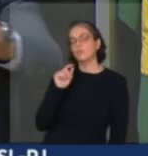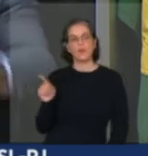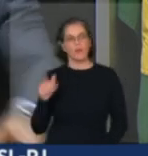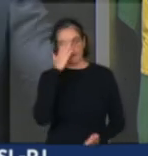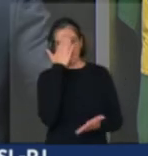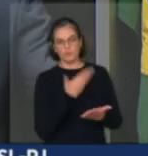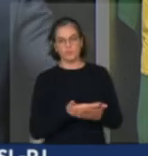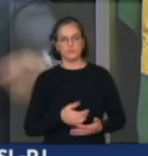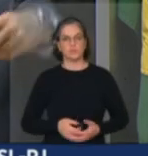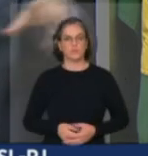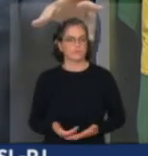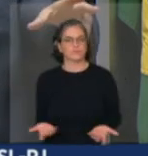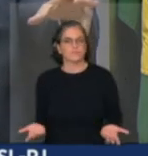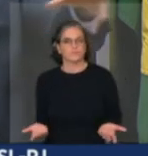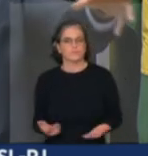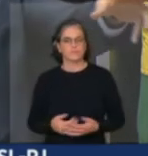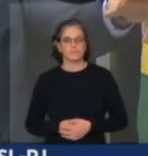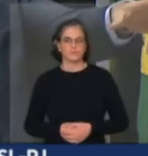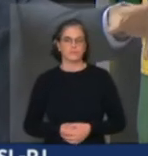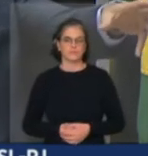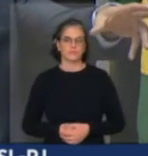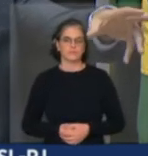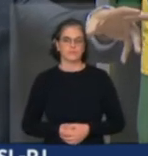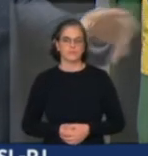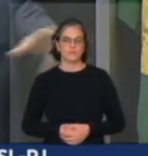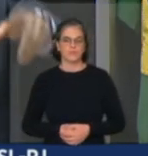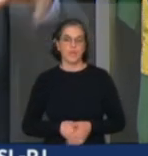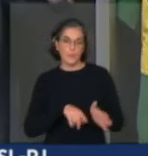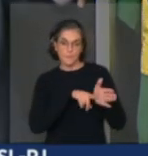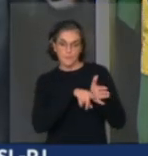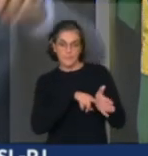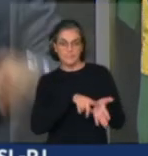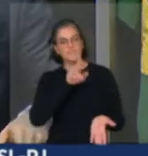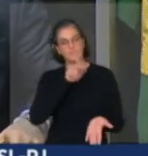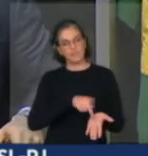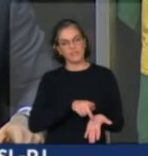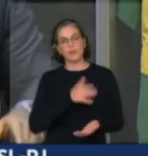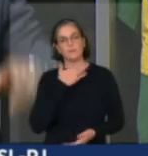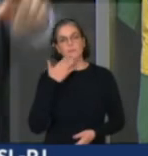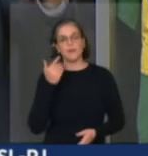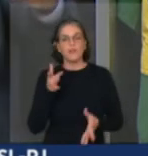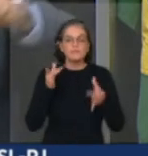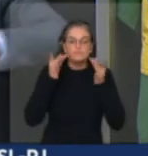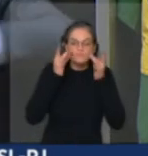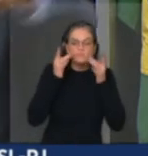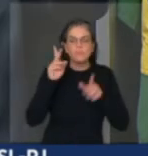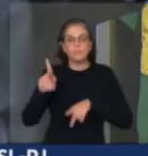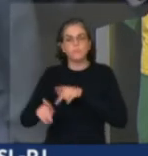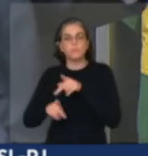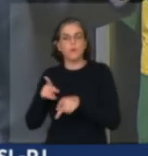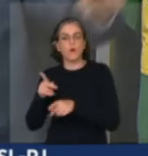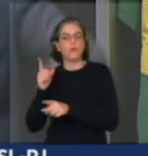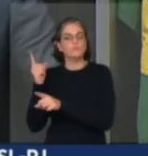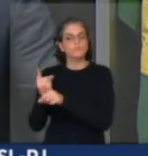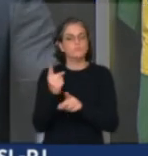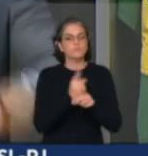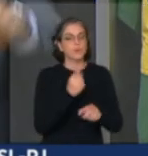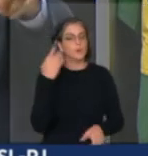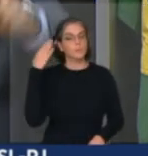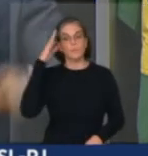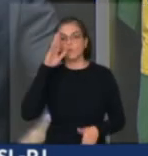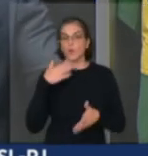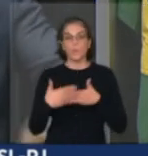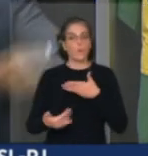pesquisas nós estamos vendo são nas andanças pelo Brasil. Enquanto o presidente Bolsonaro viaja para qualquer canto no Brasil,